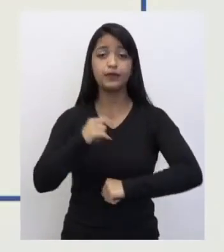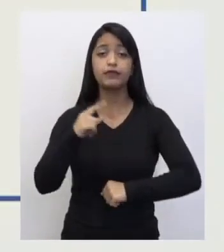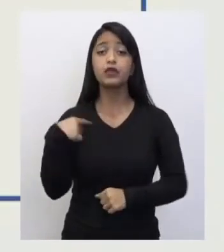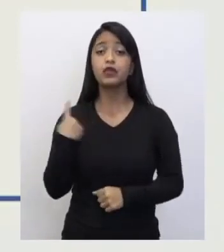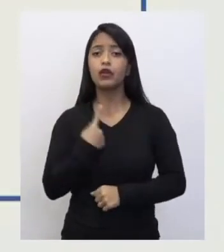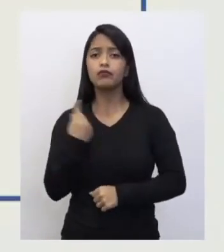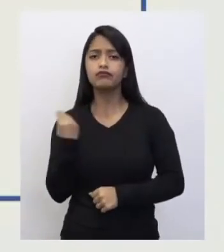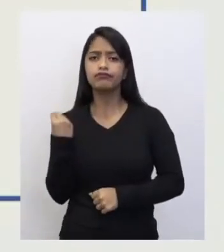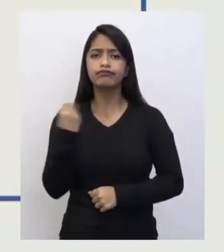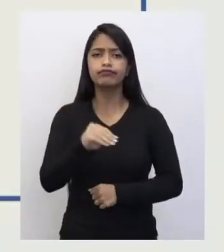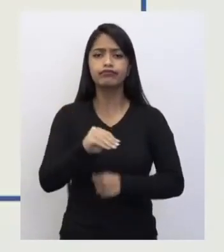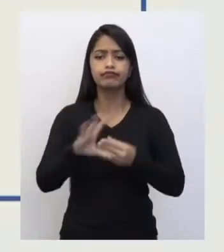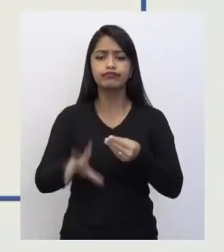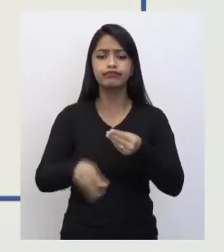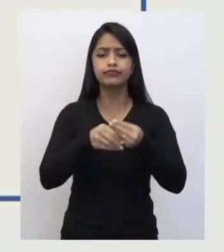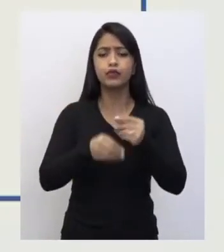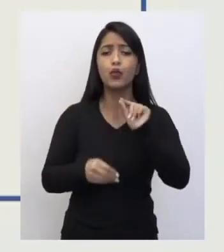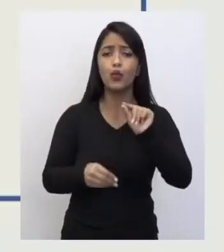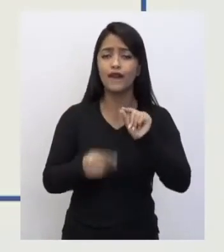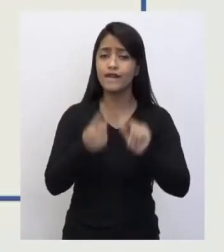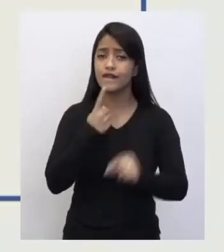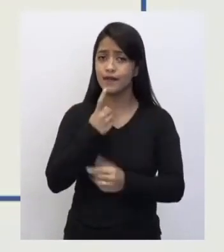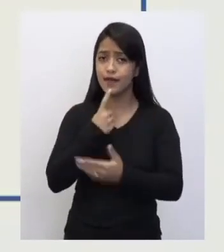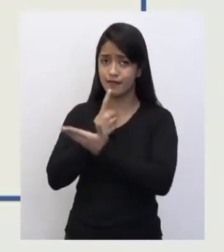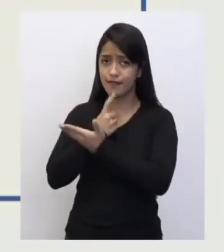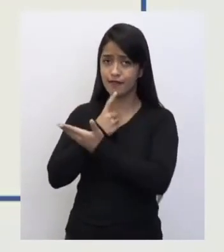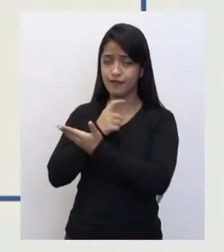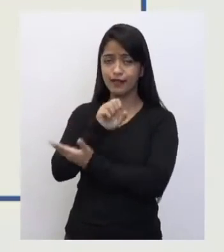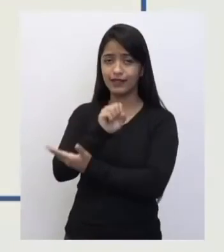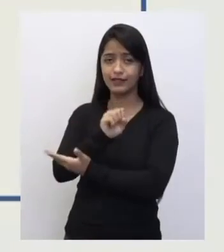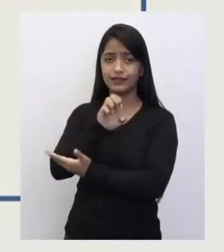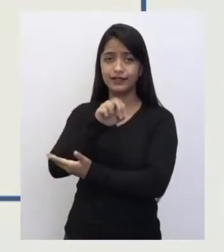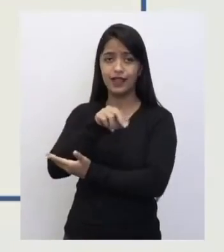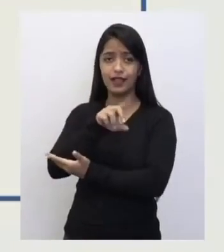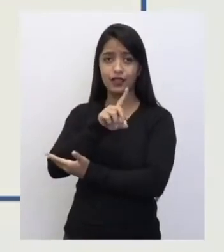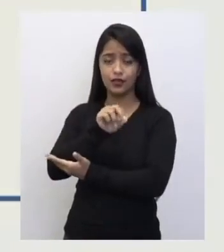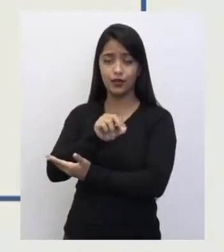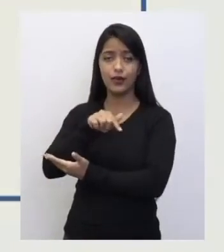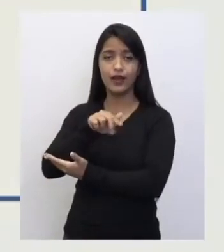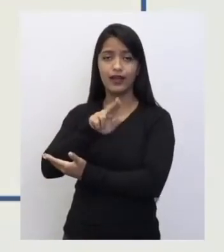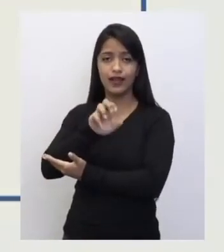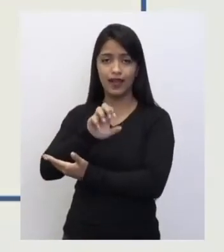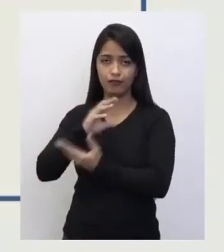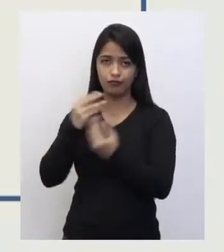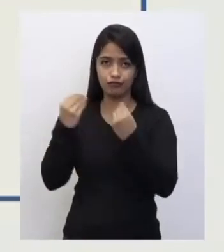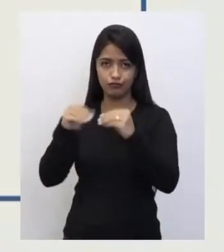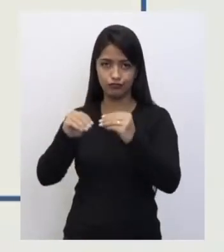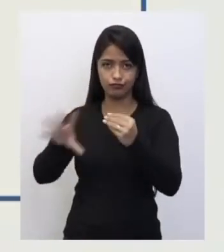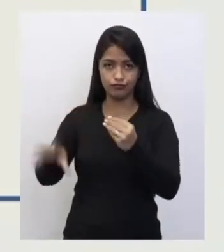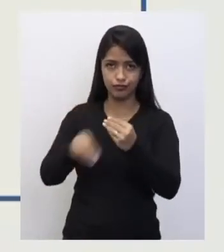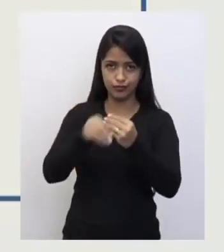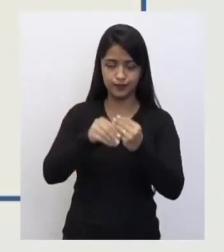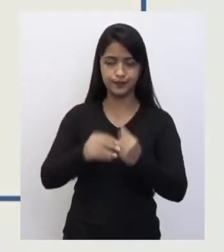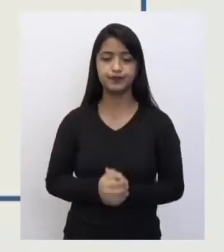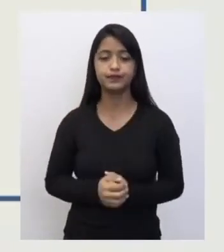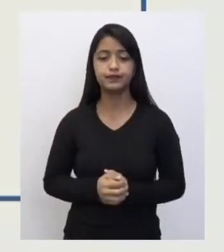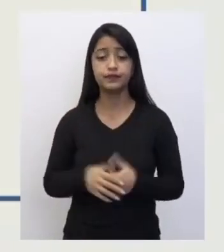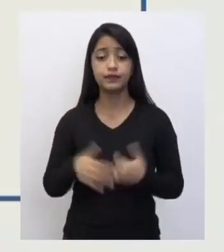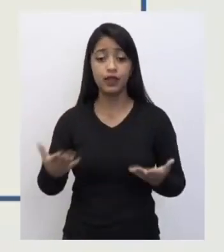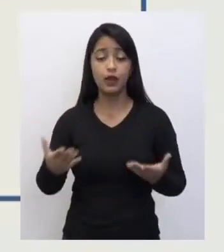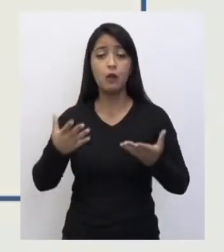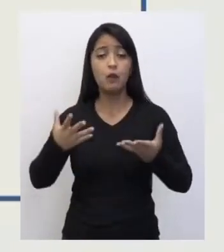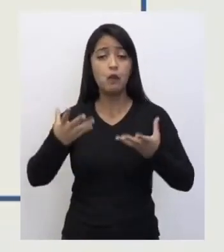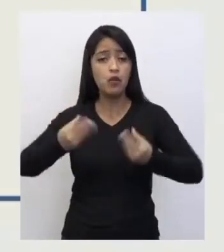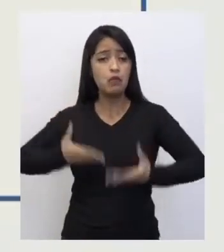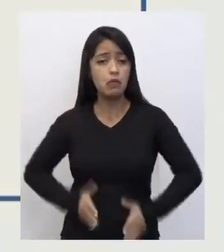berço reprodutivo do Oceano Atlântico Sul Ocidental está no litoral da Bahia, em Abrolhos. Então, eu